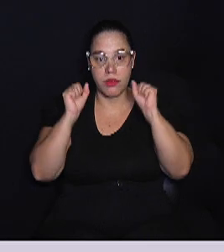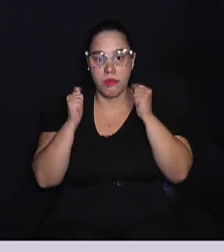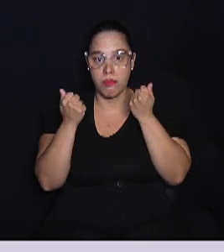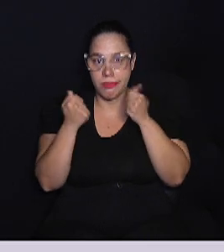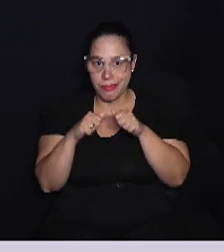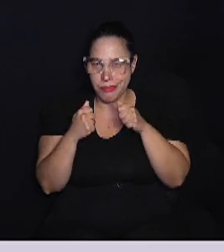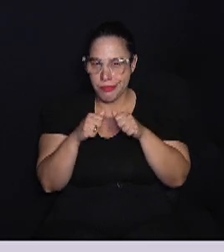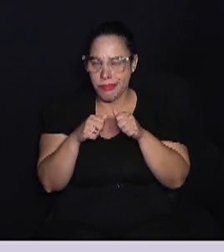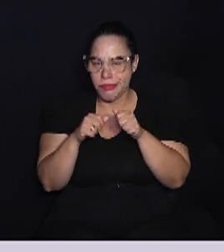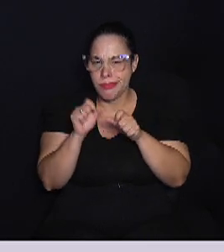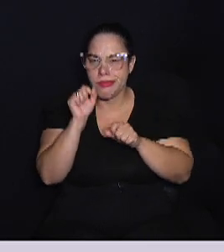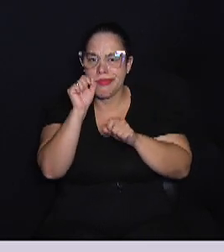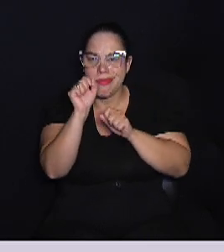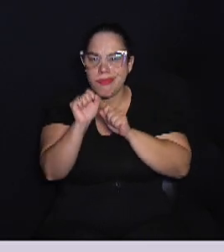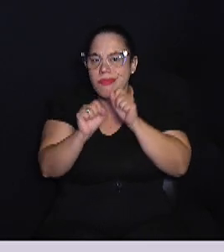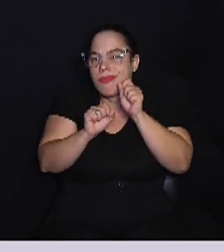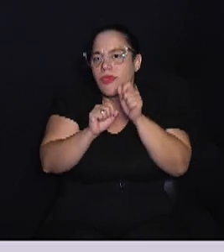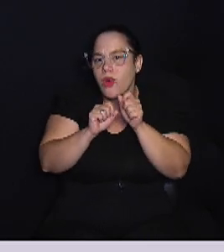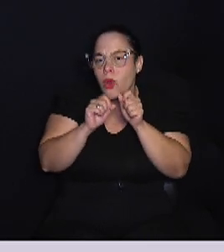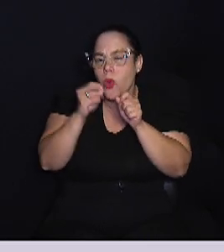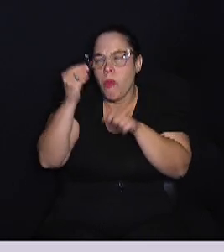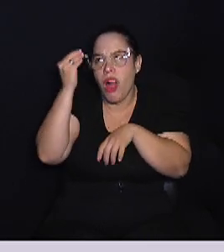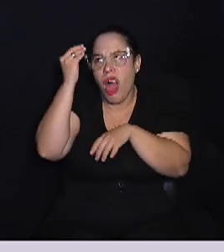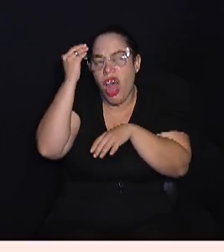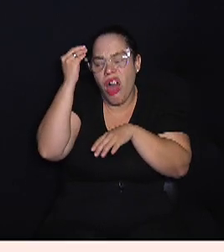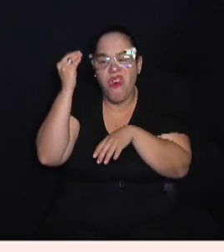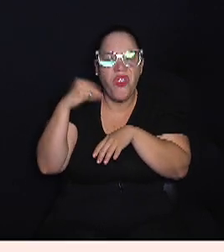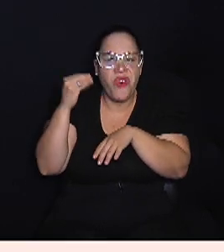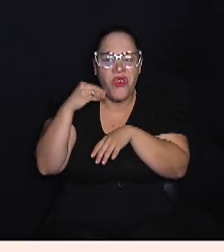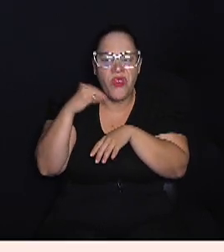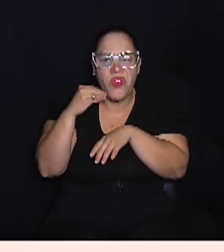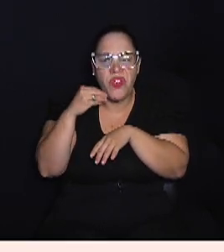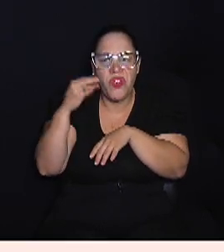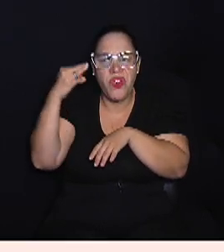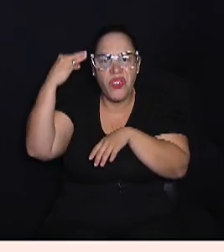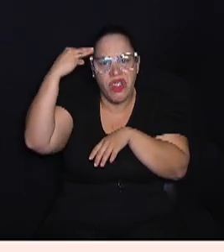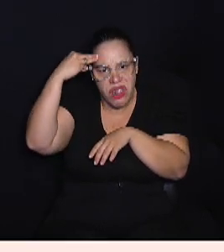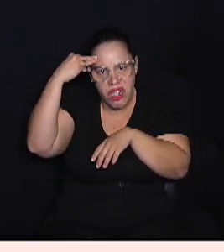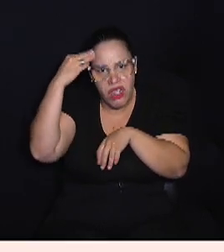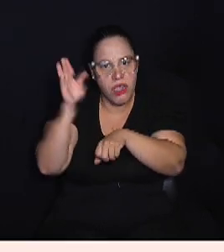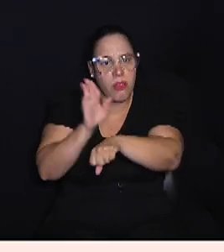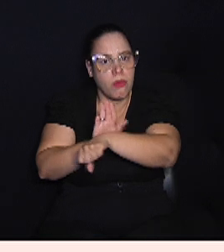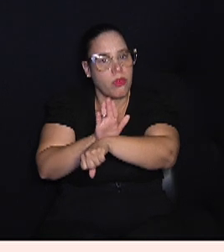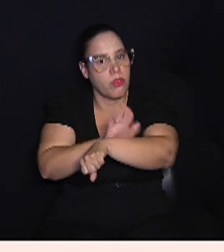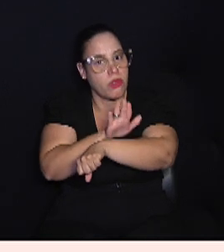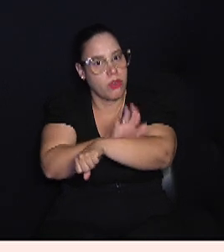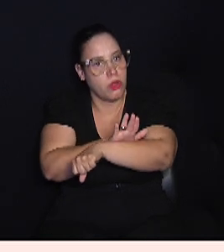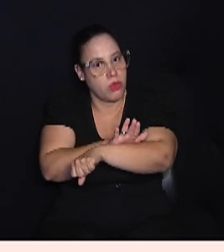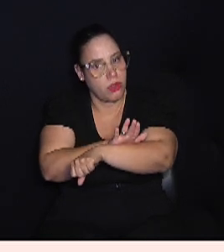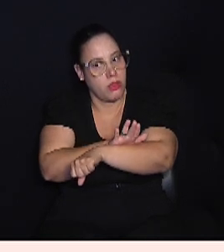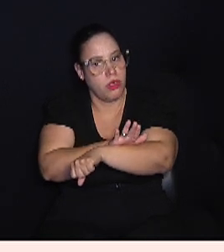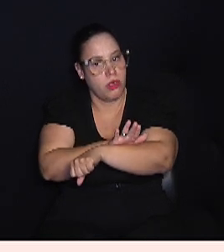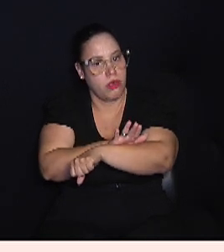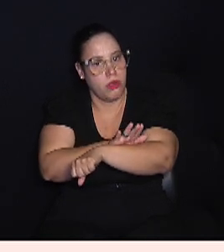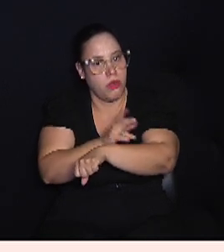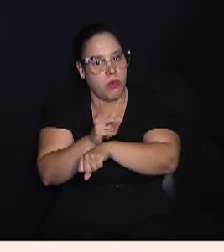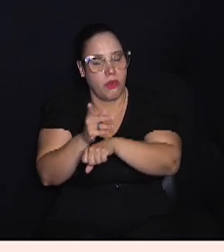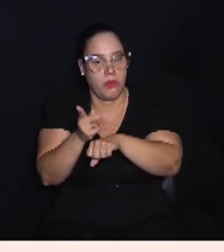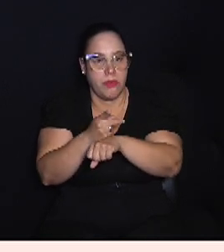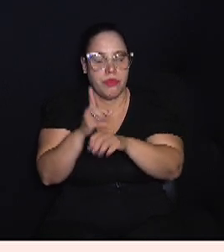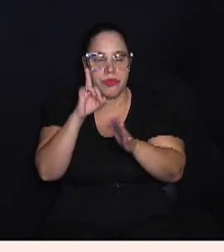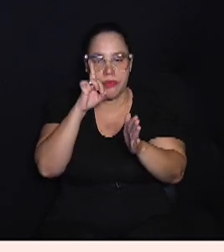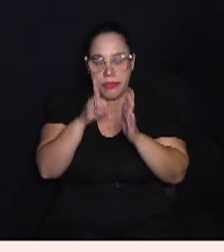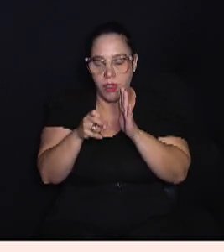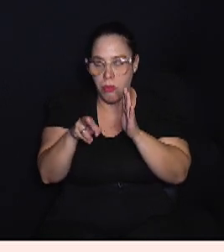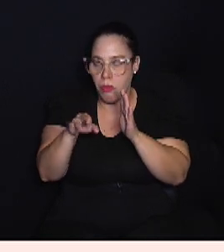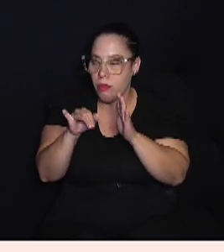gente saiba que não é normal a falha de memória, que a gente entenda que tem que procurar ajuda, e aí o médico vai fazer o melhor diagnóstico. Márcia, assim,